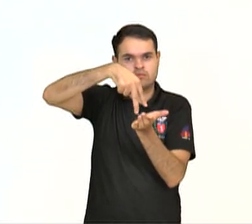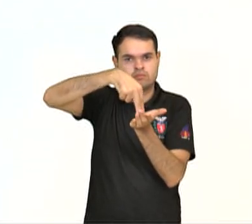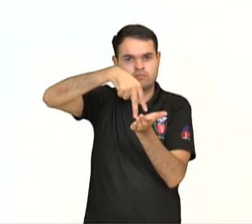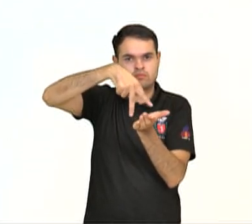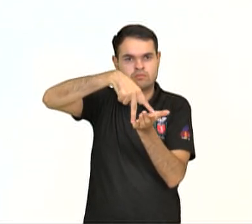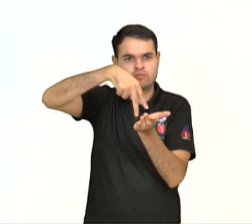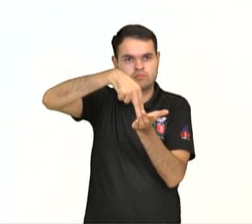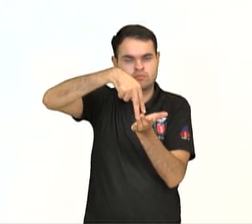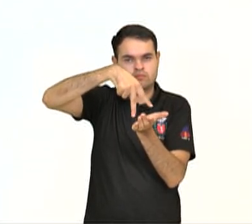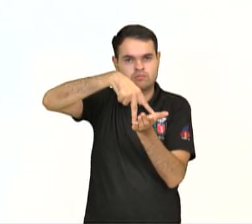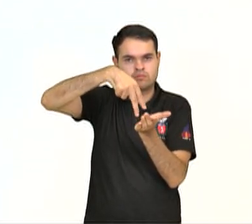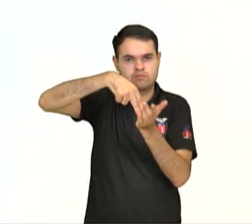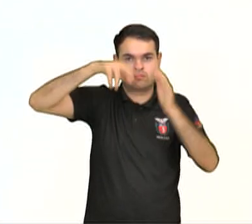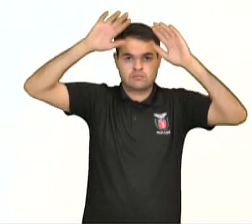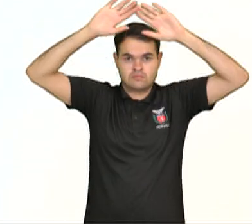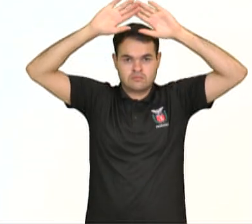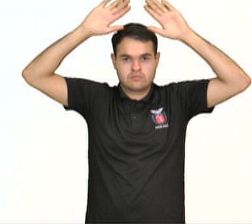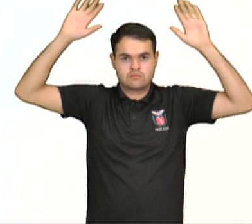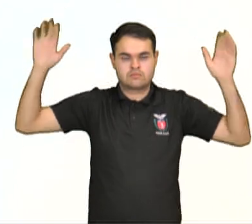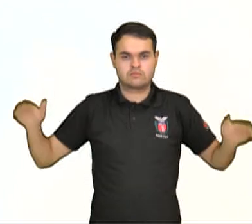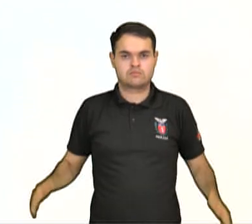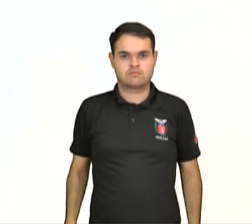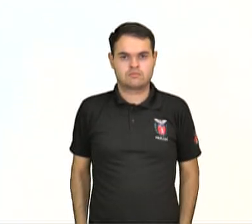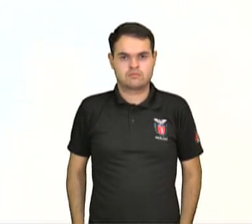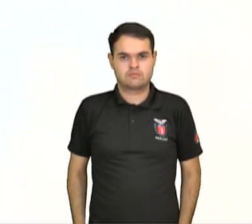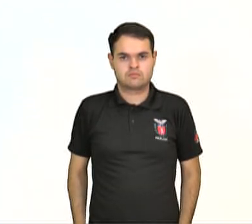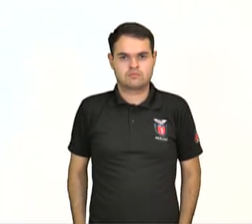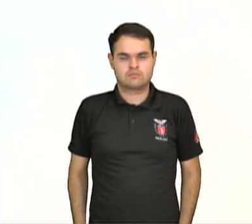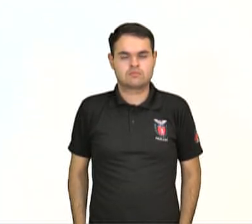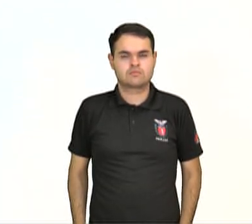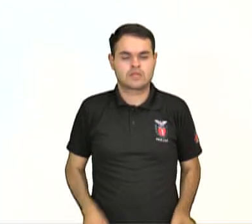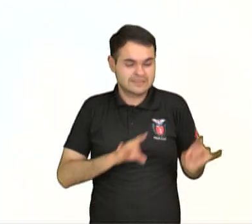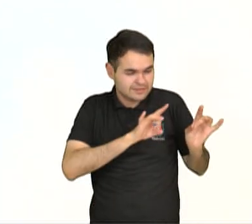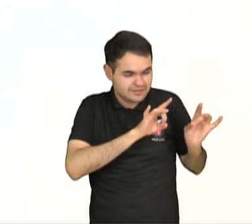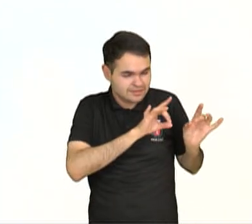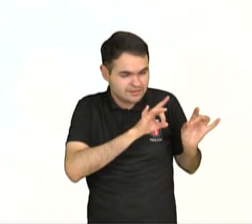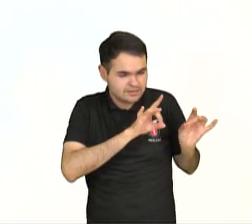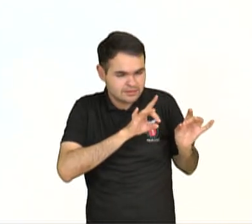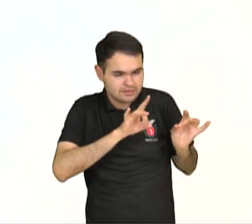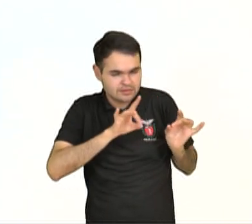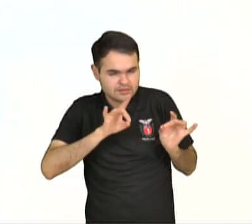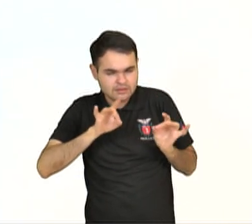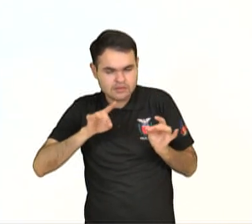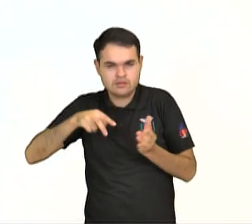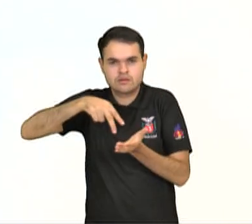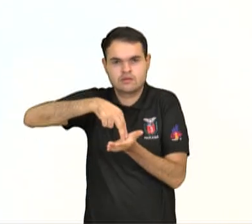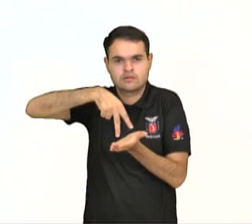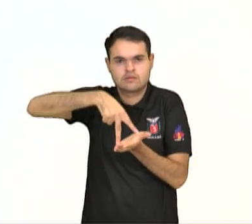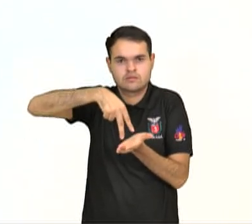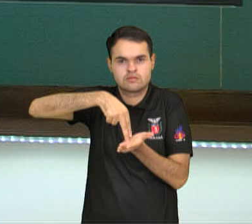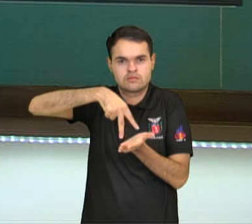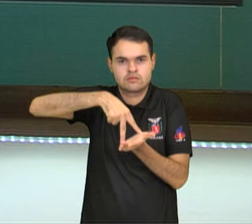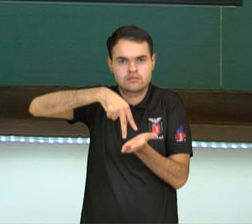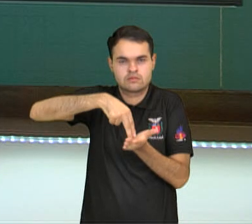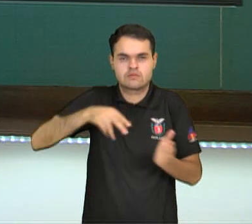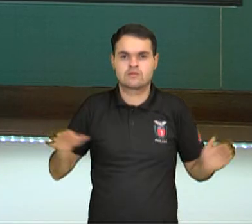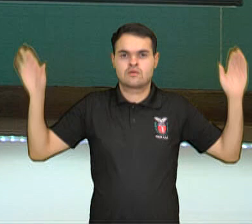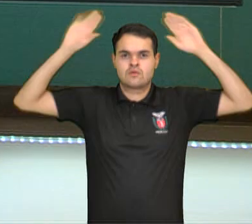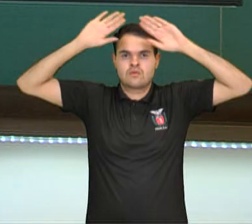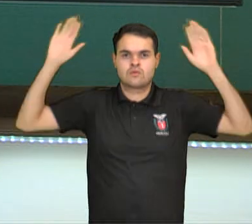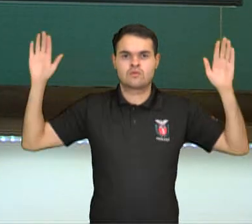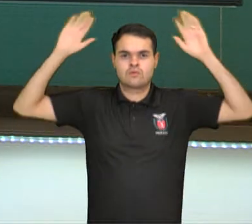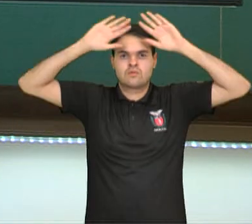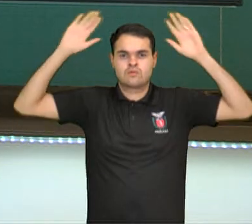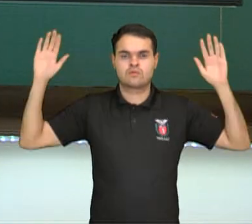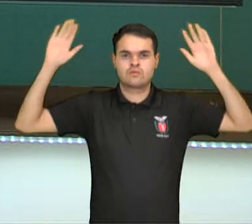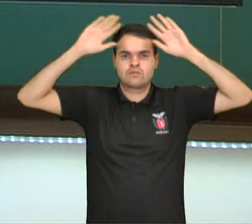volta à posição inicial. Faça isso, essa série, repita essa série 3 vezes, 10